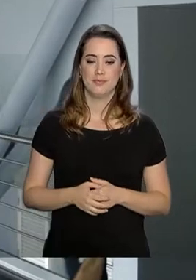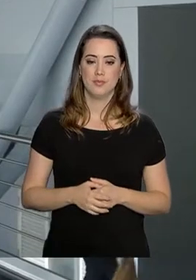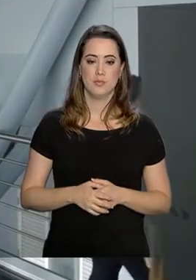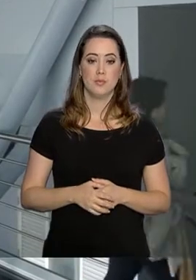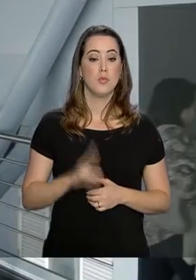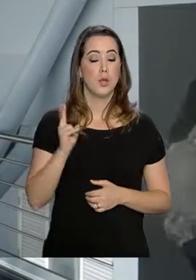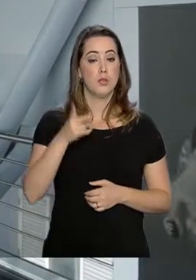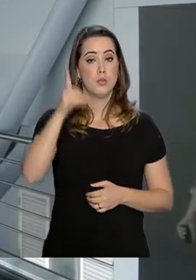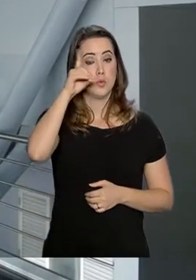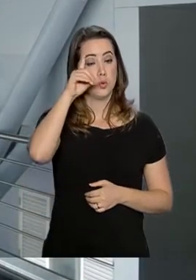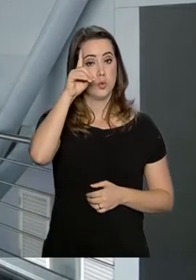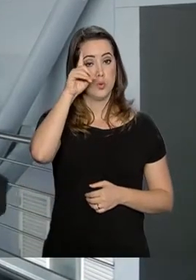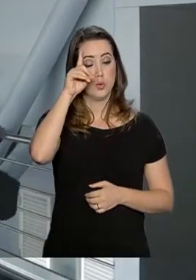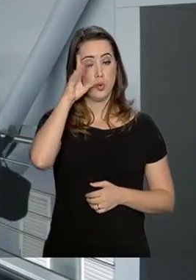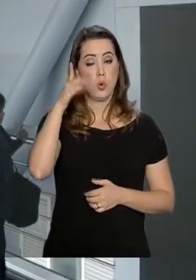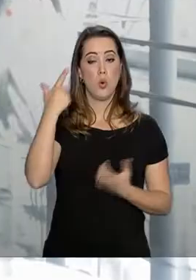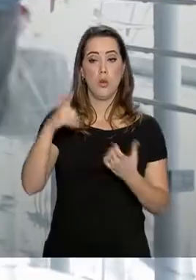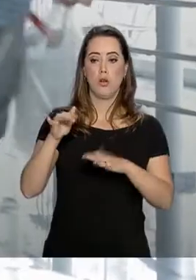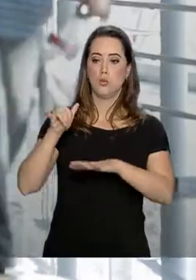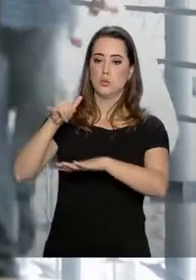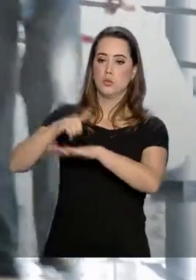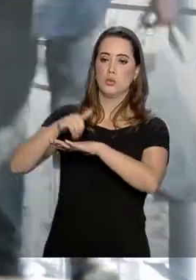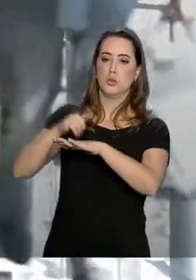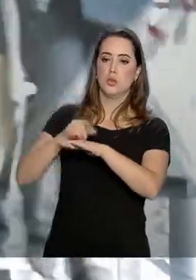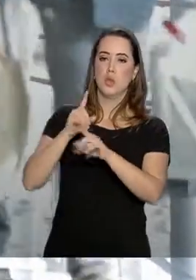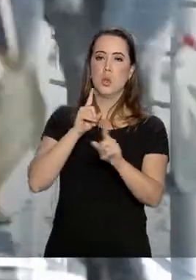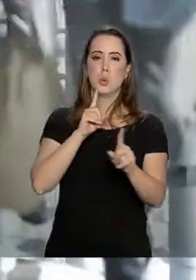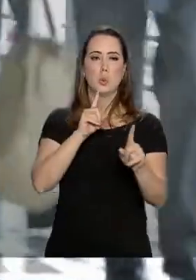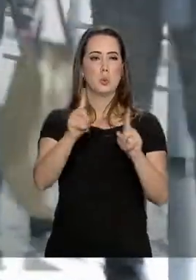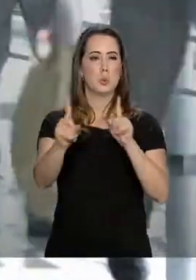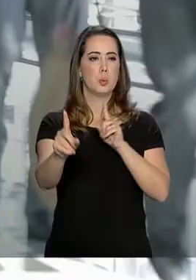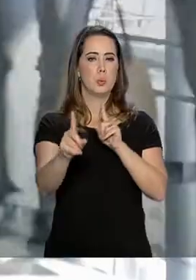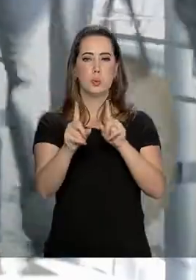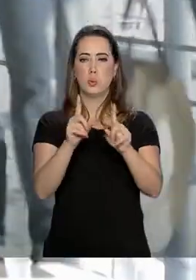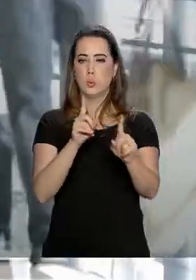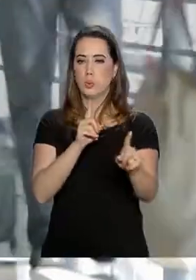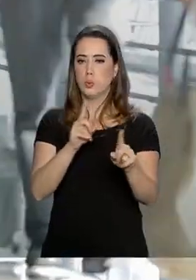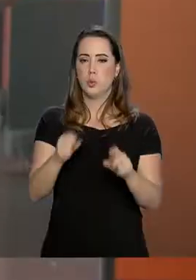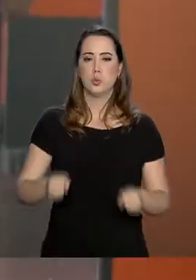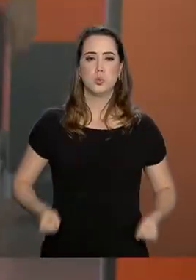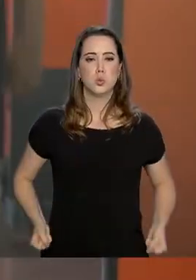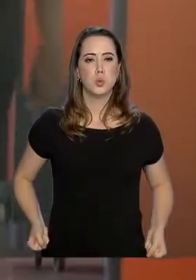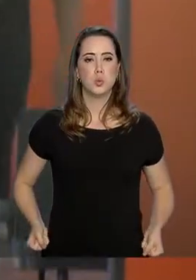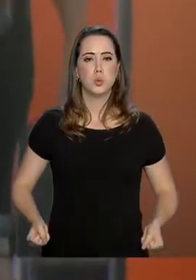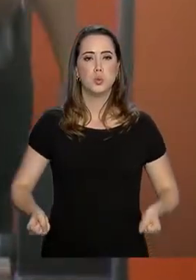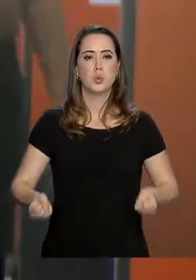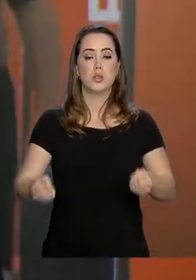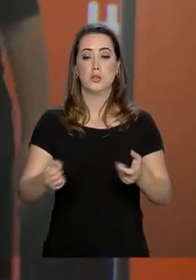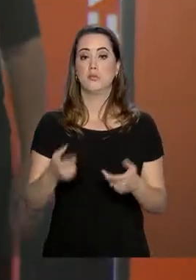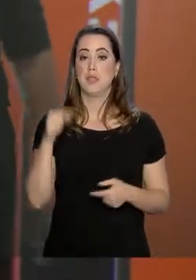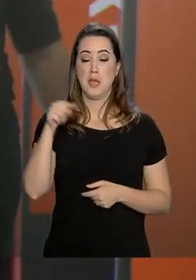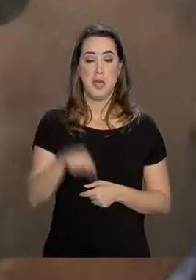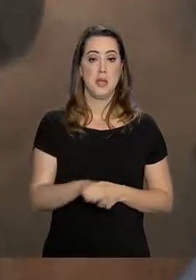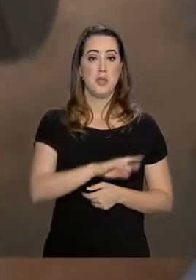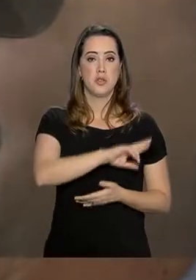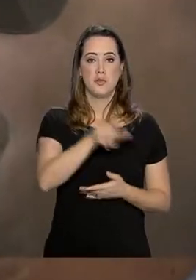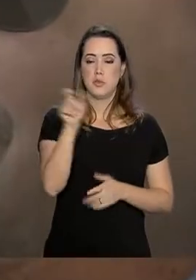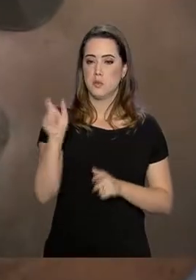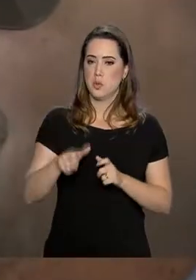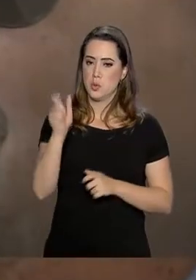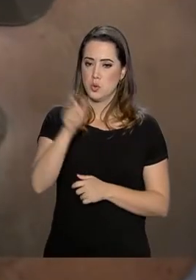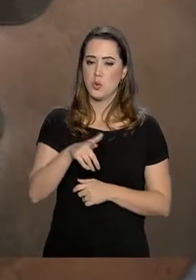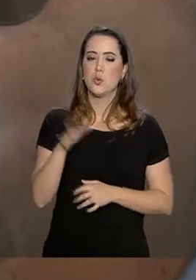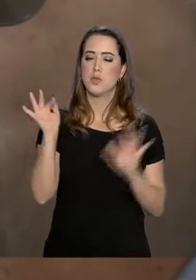Todos os dias, no aeroporto de Brasília, é esse vai e vem de bagagens e pessoas. E por aqui, não faltam